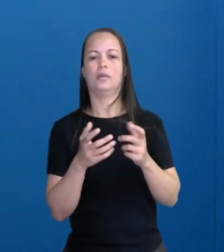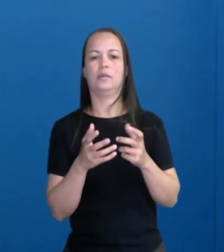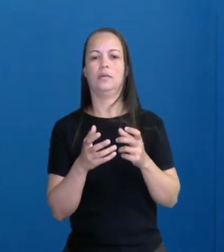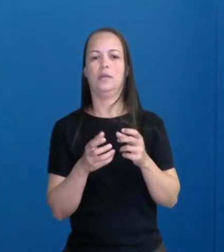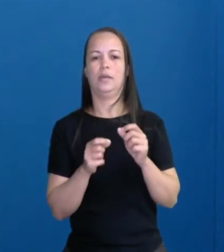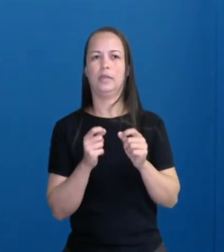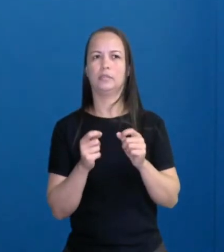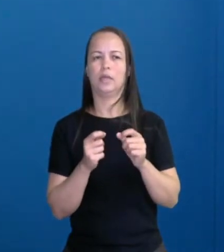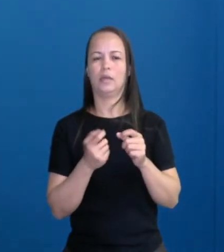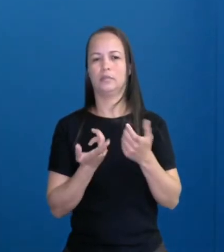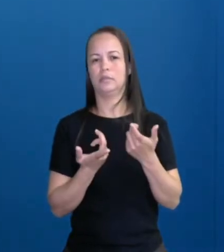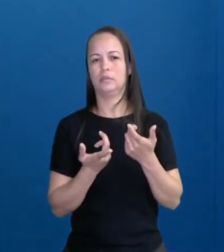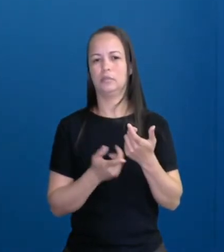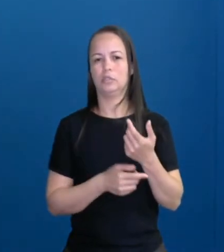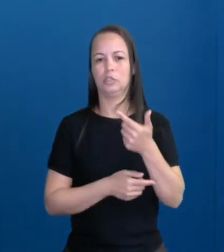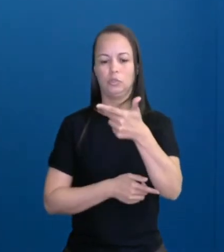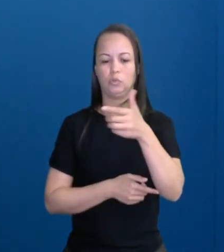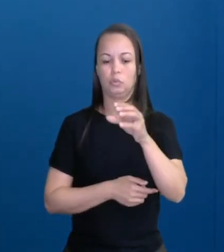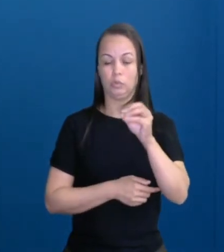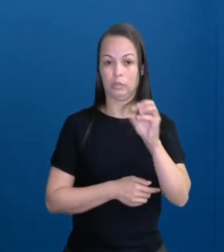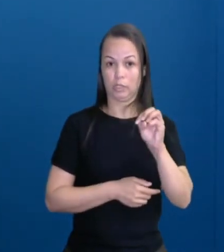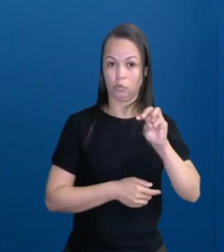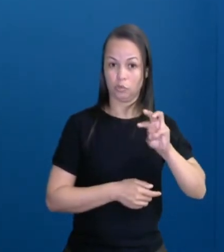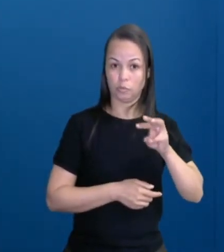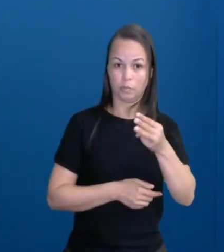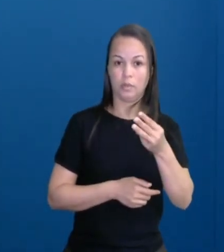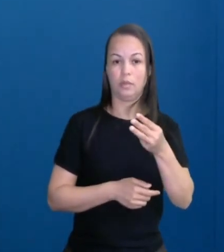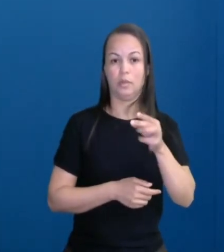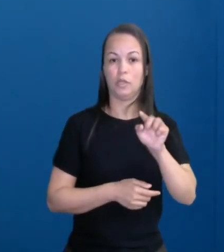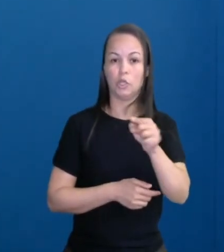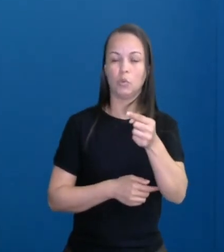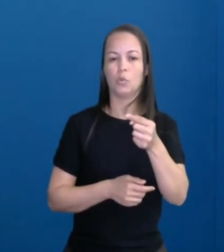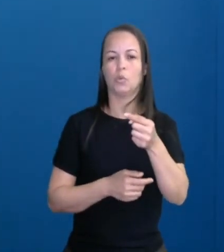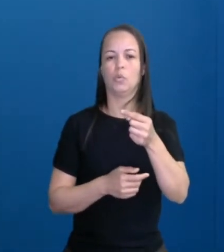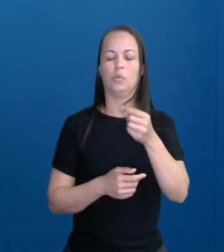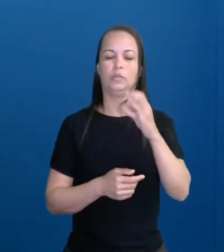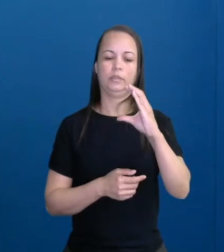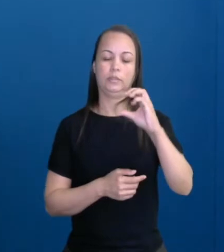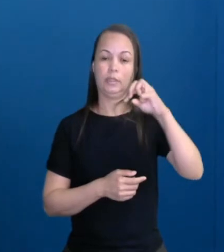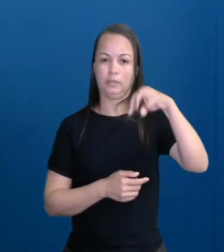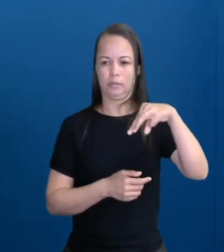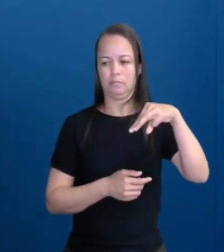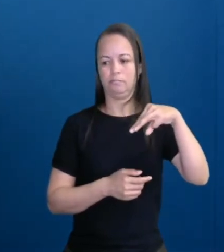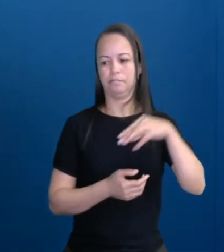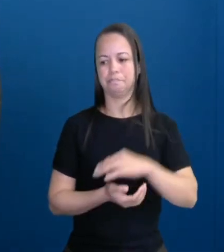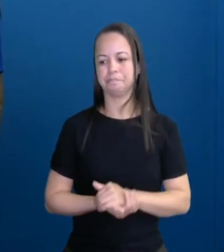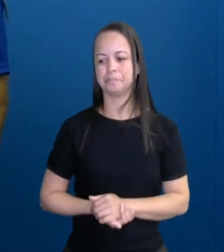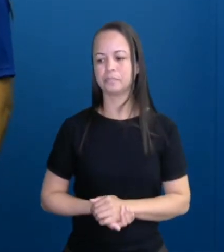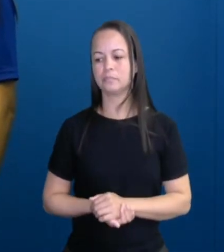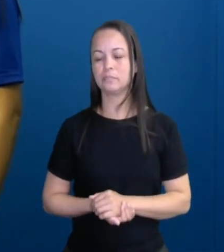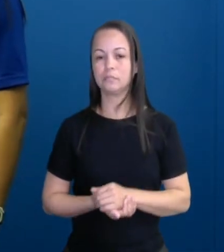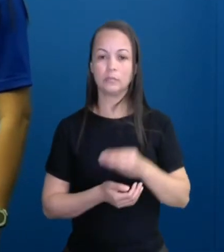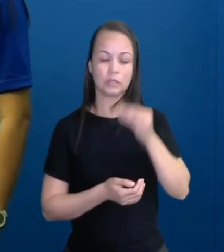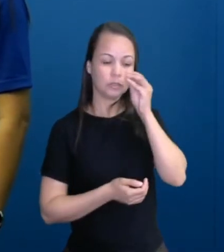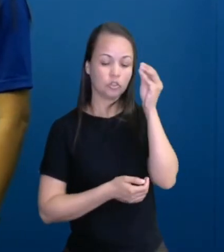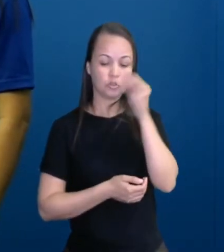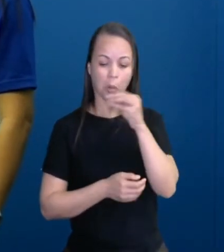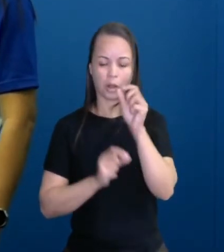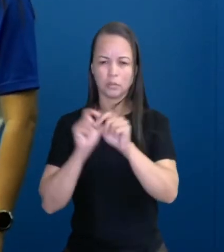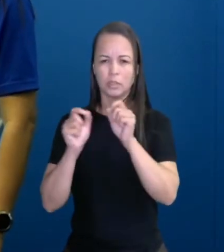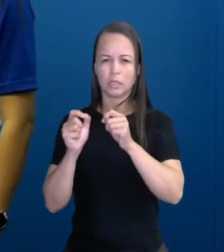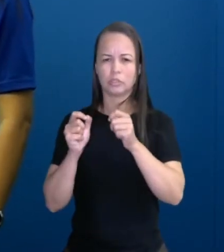de 200.000 centímetros, tá bom? Sempre na mesma unidade de medida. Desprezando as